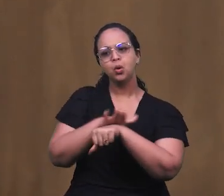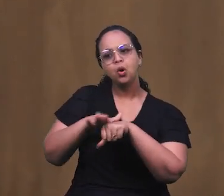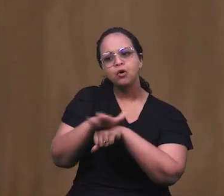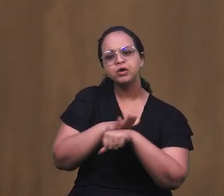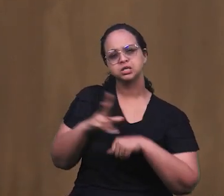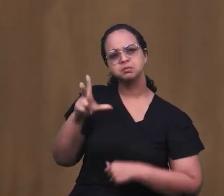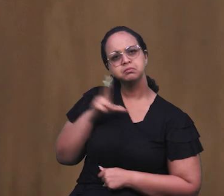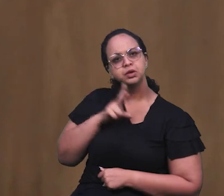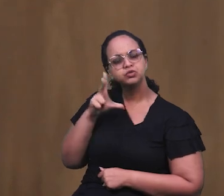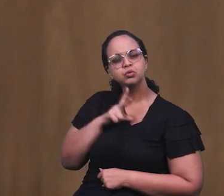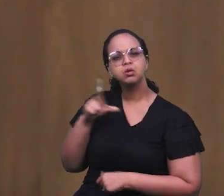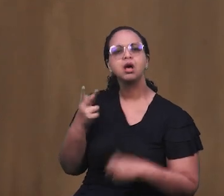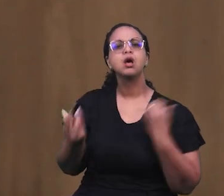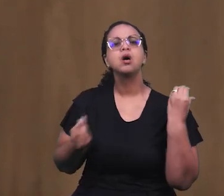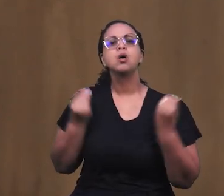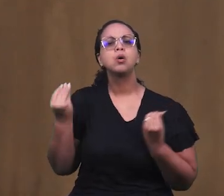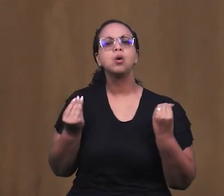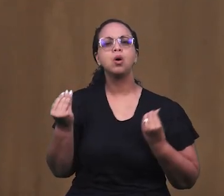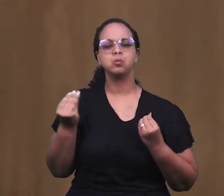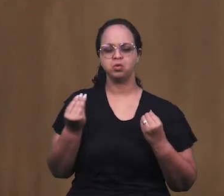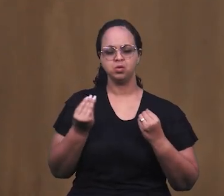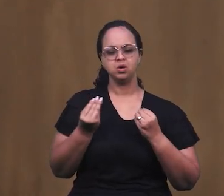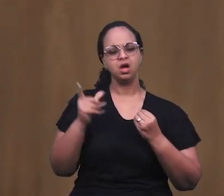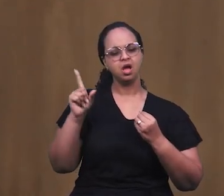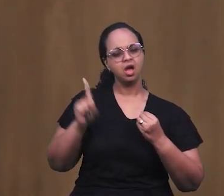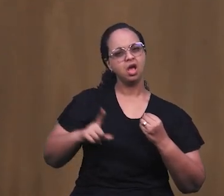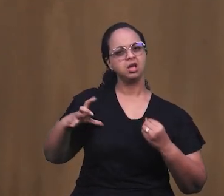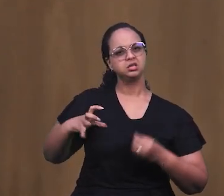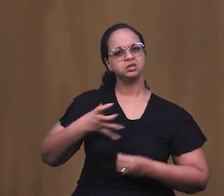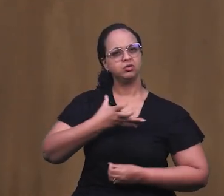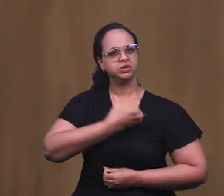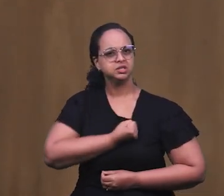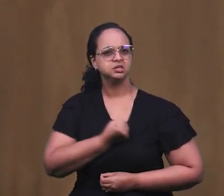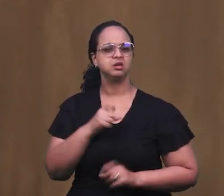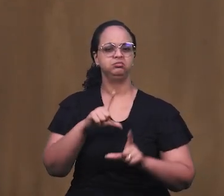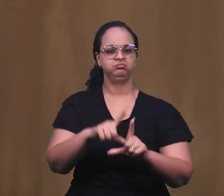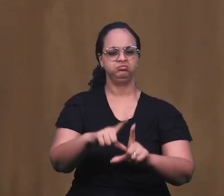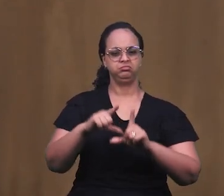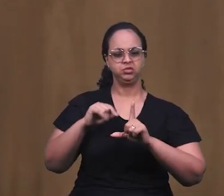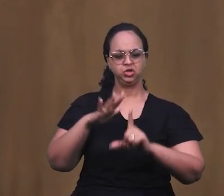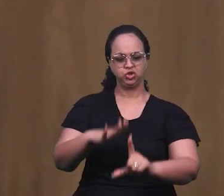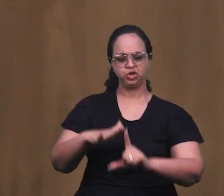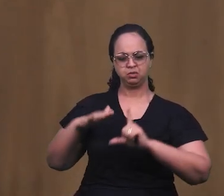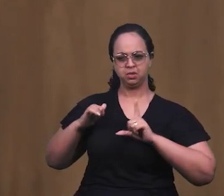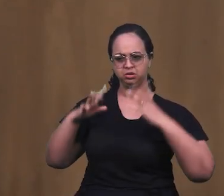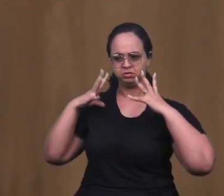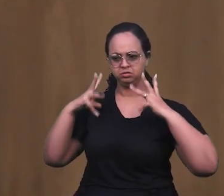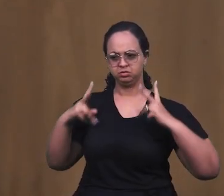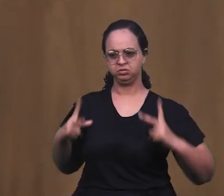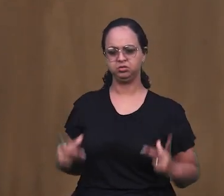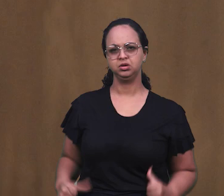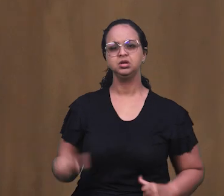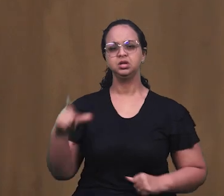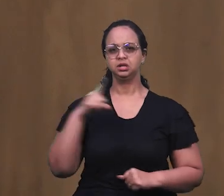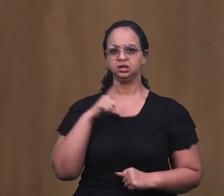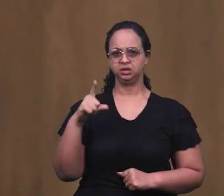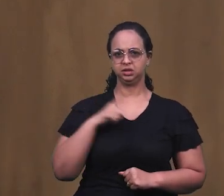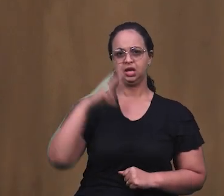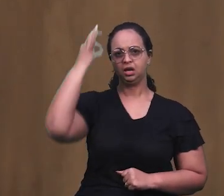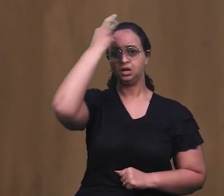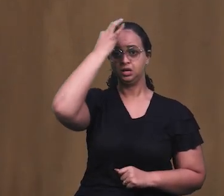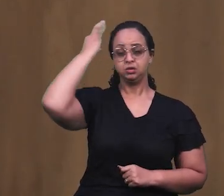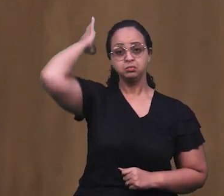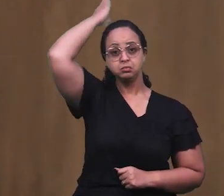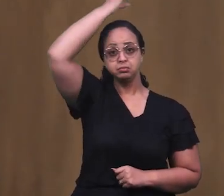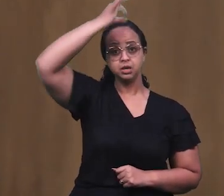mais reservado, explicar o processo de salvação, eleição, chamado e santificação, explicar o que é batismo com o